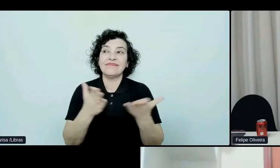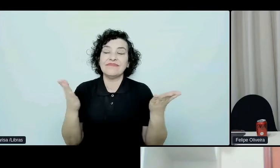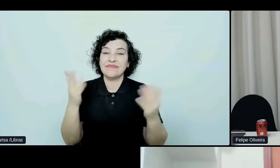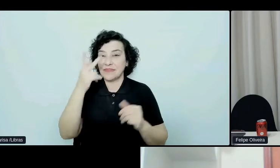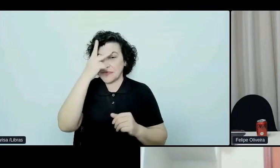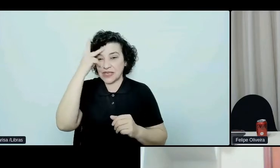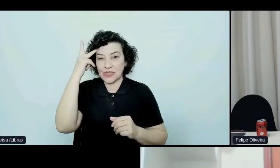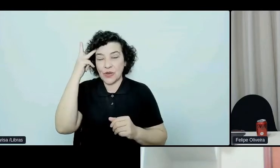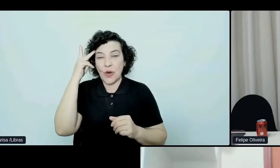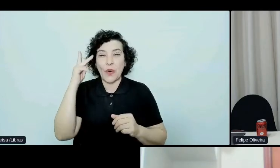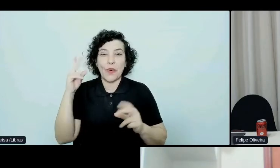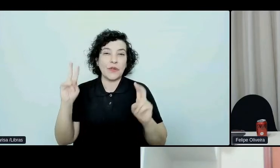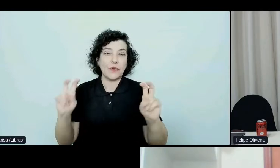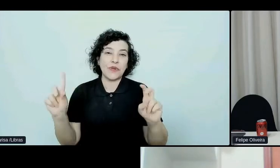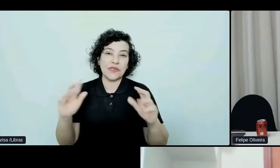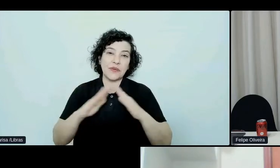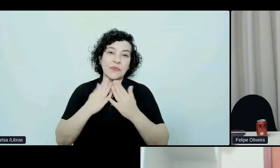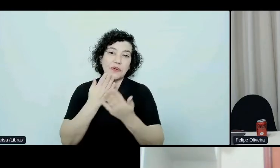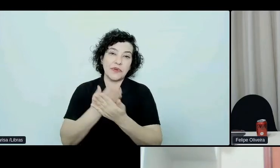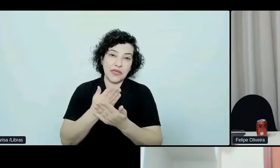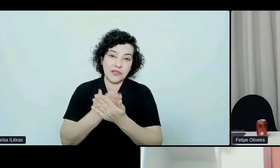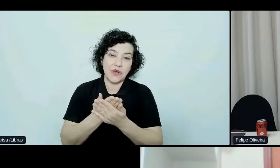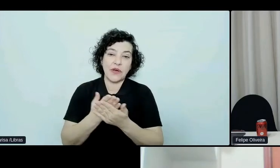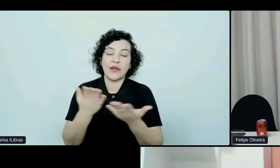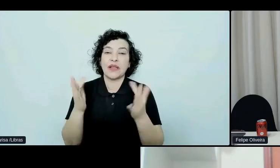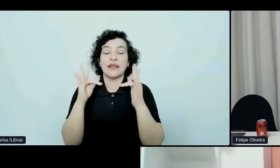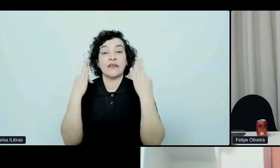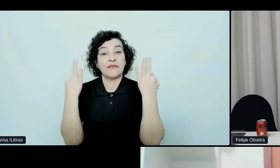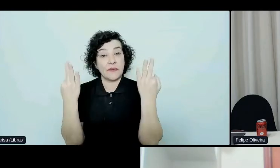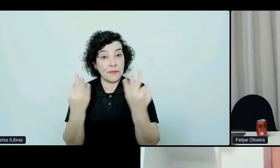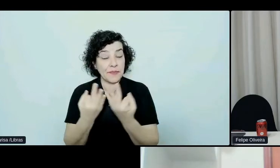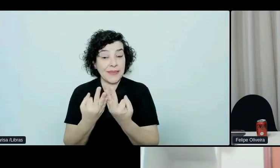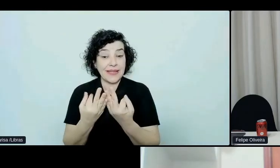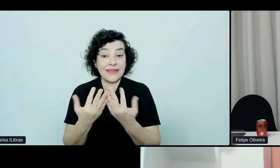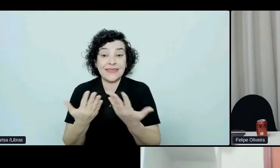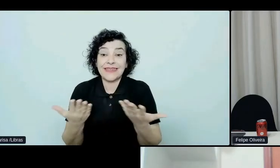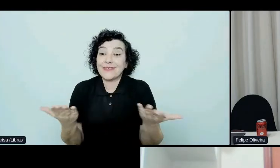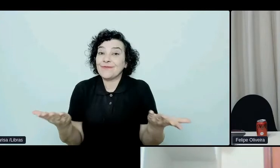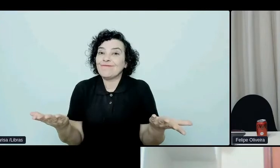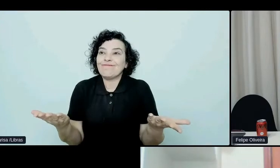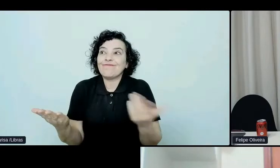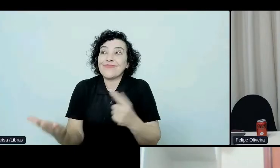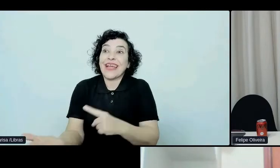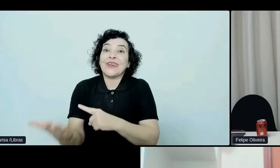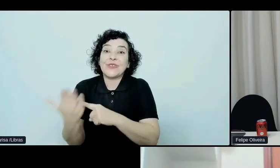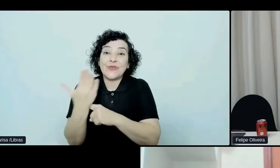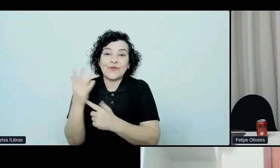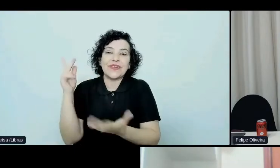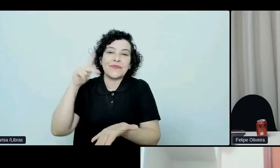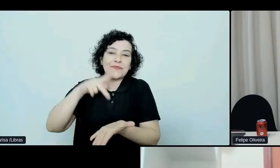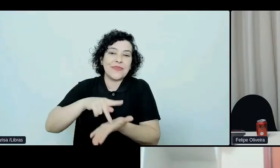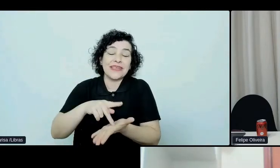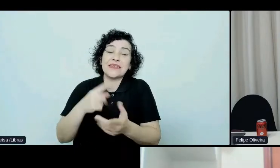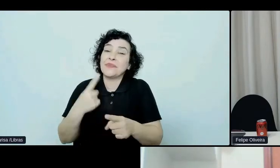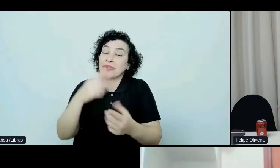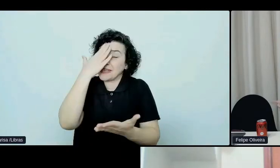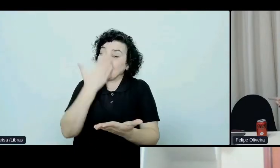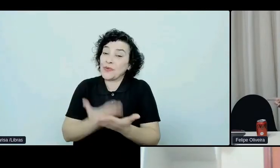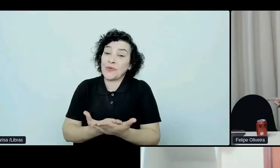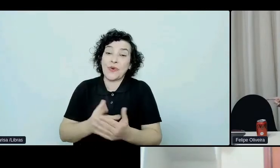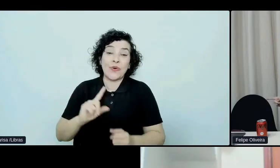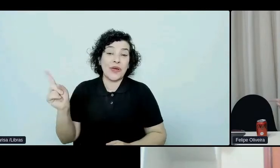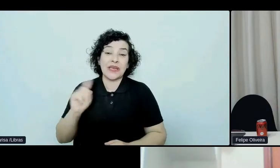mascarando ainda mais muitas das minhas características, das minhas dificuldades do meu autismo, que as minhas dificuldades foram